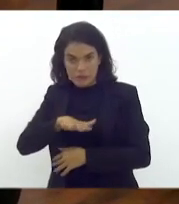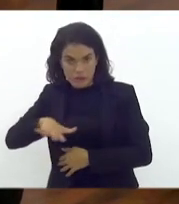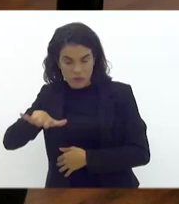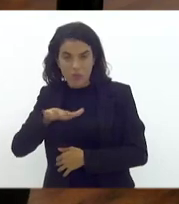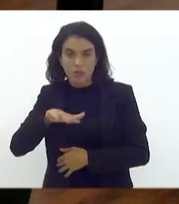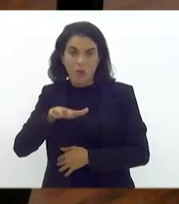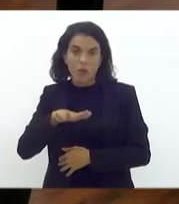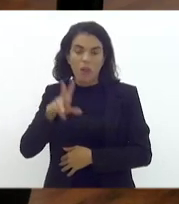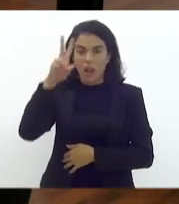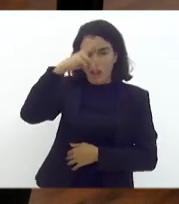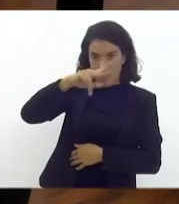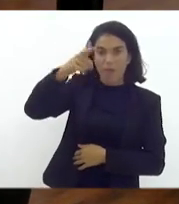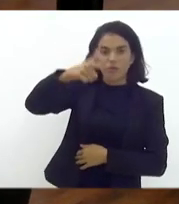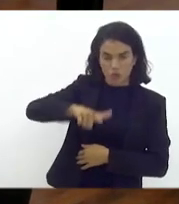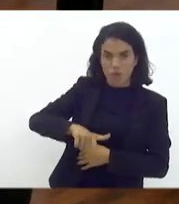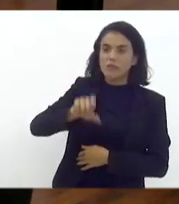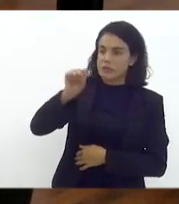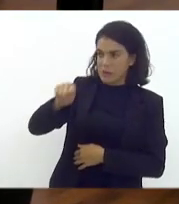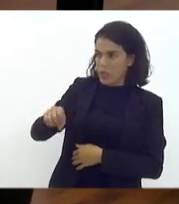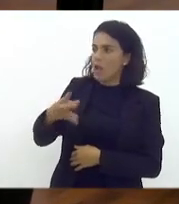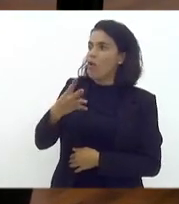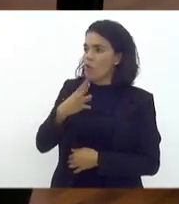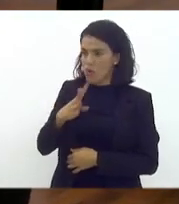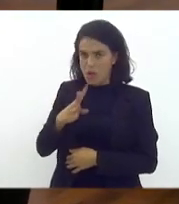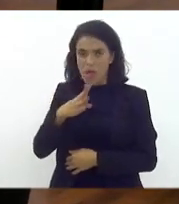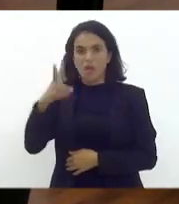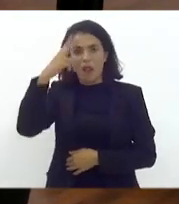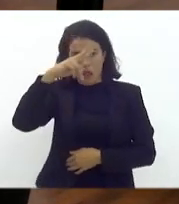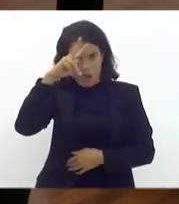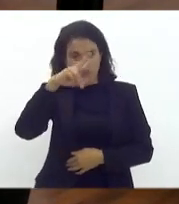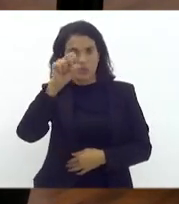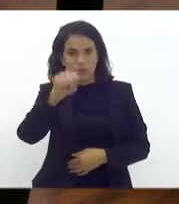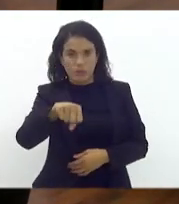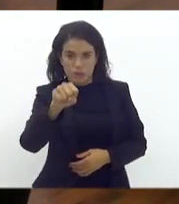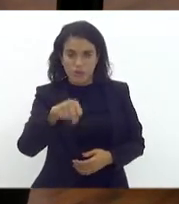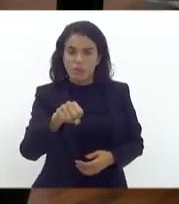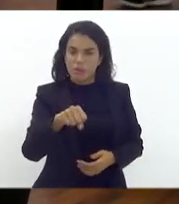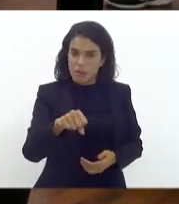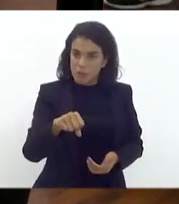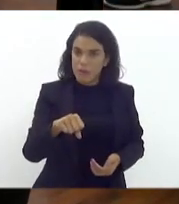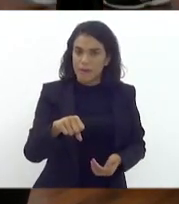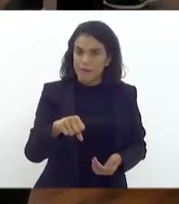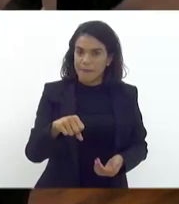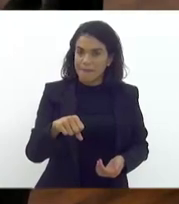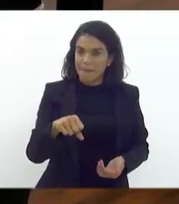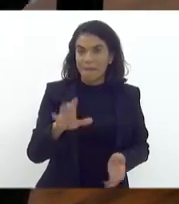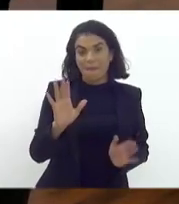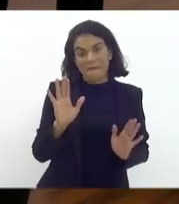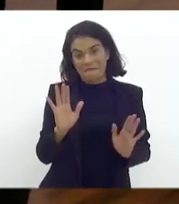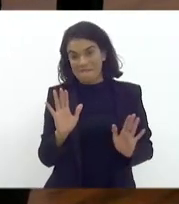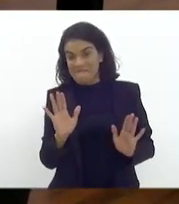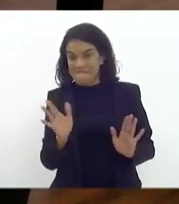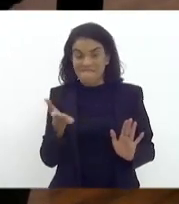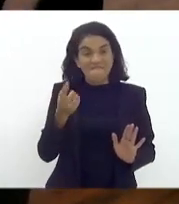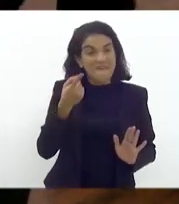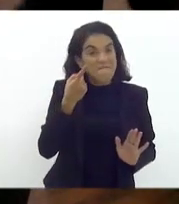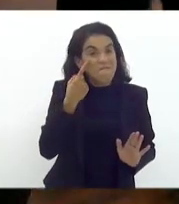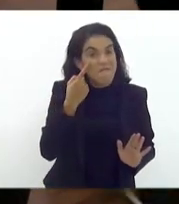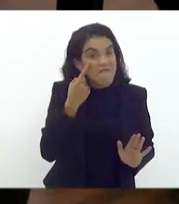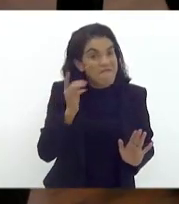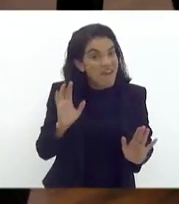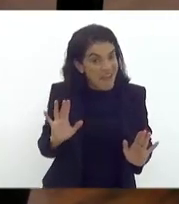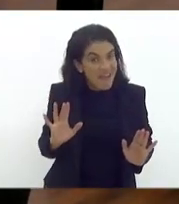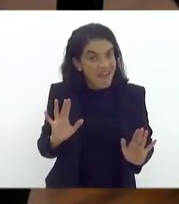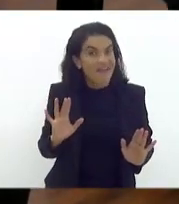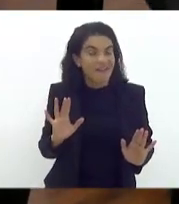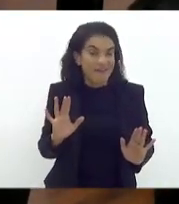fazer um reconhecimento Claro que sim óbvio que sim nós vamos ter um desde que né Nós vamos entender o desde que